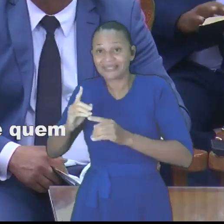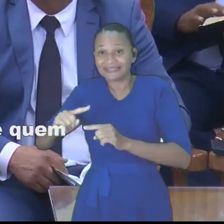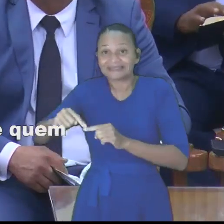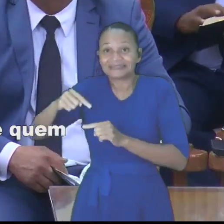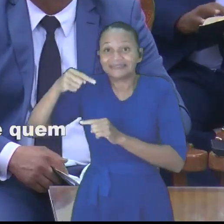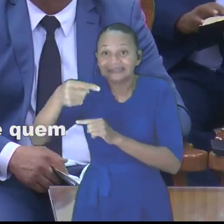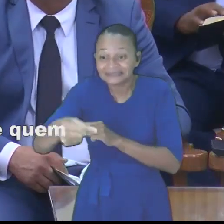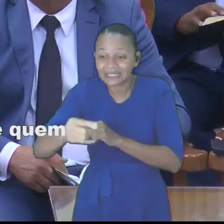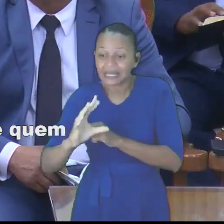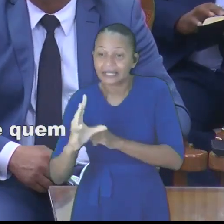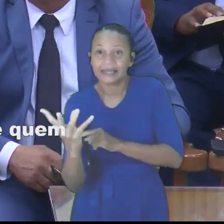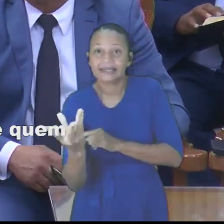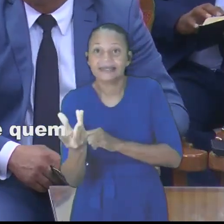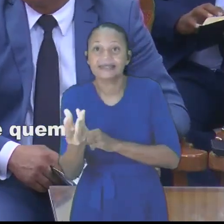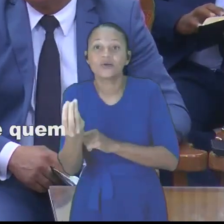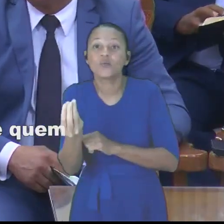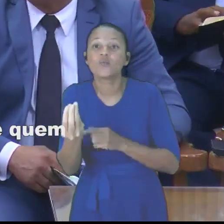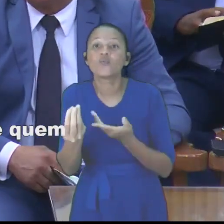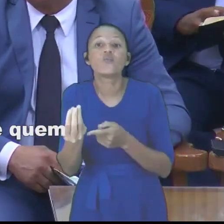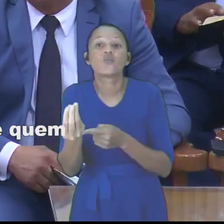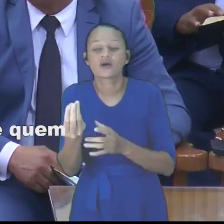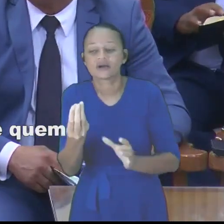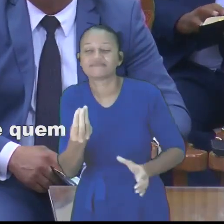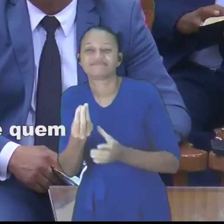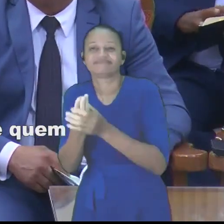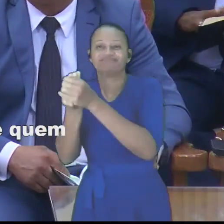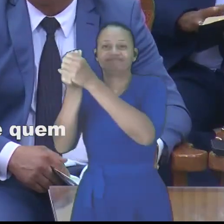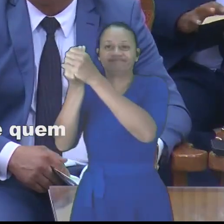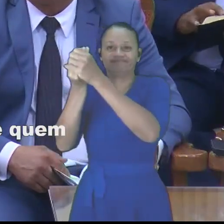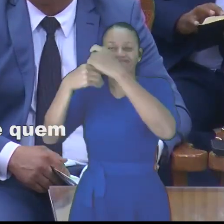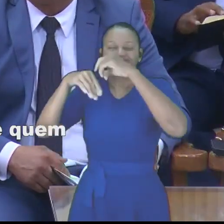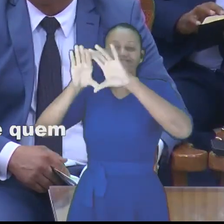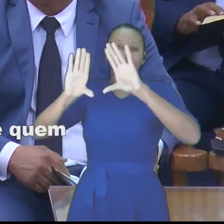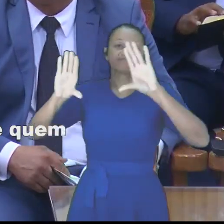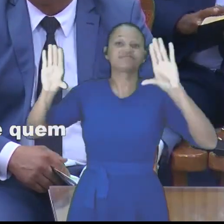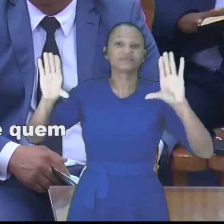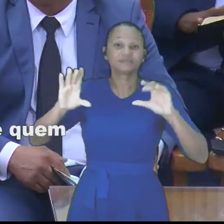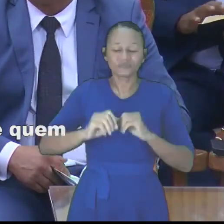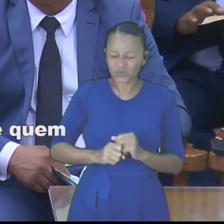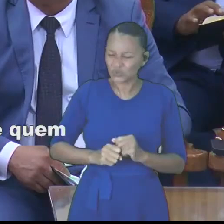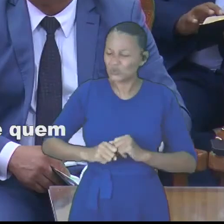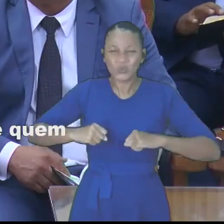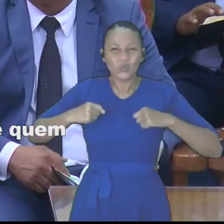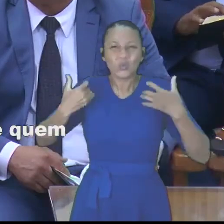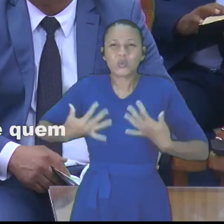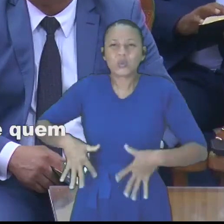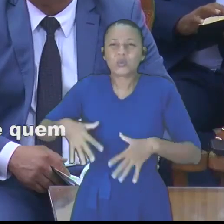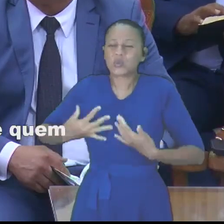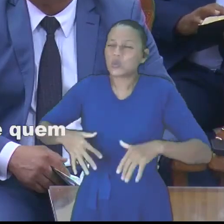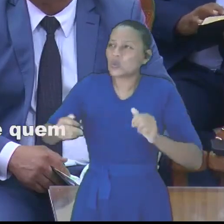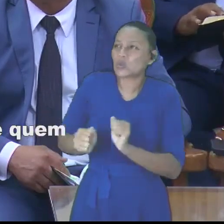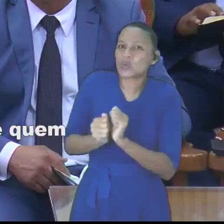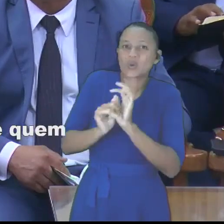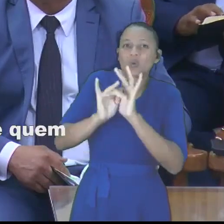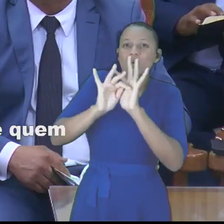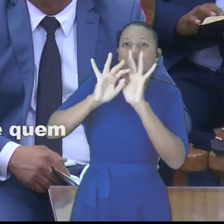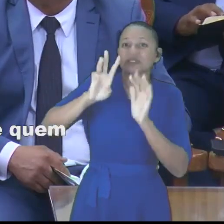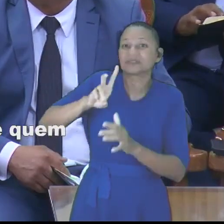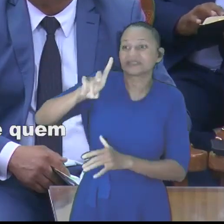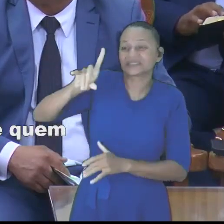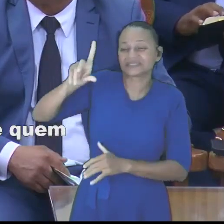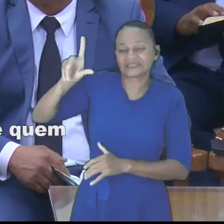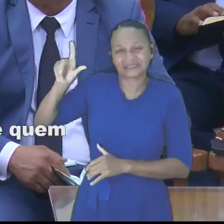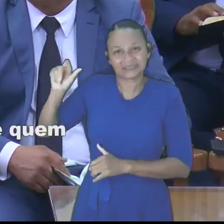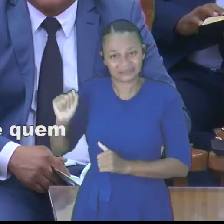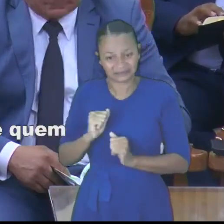que a igreja for o quê, meus amados irmãos? Arrebatada. O grande e glorioso dia do Senhor é esse de